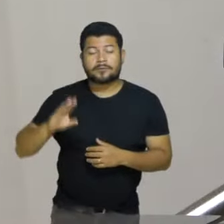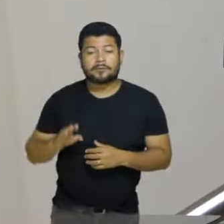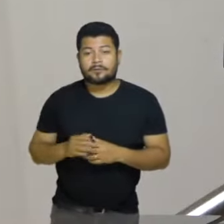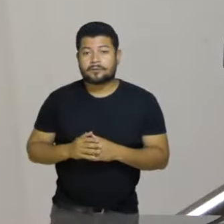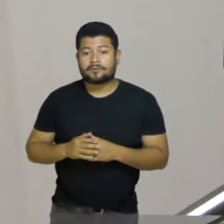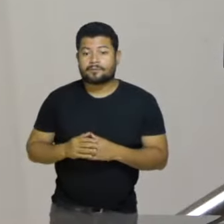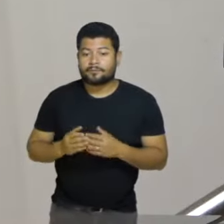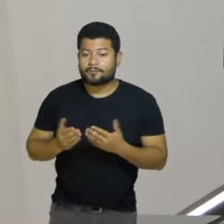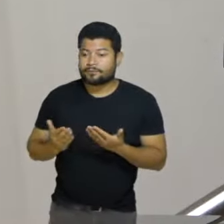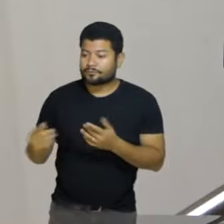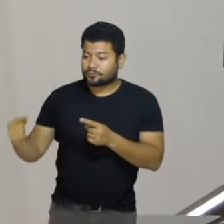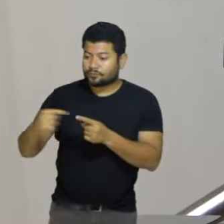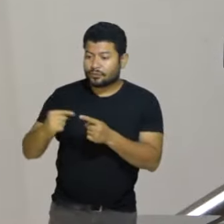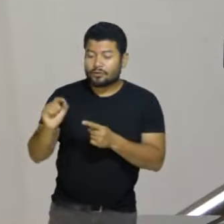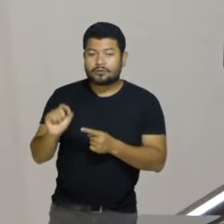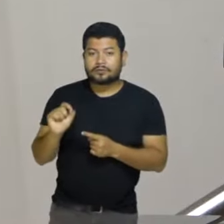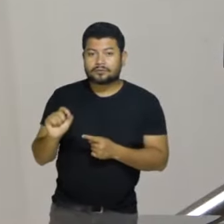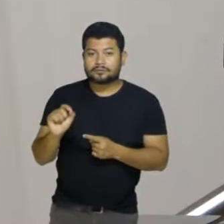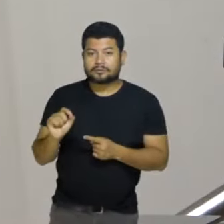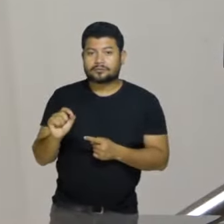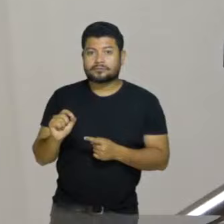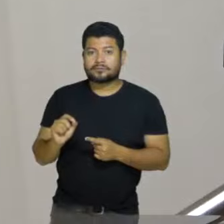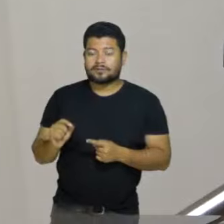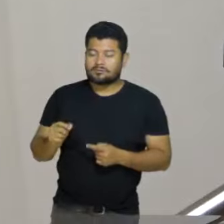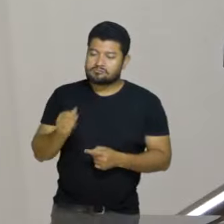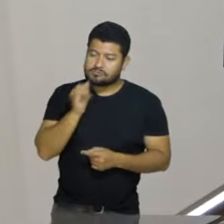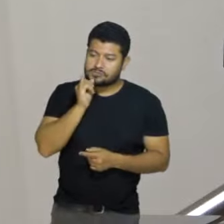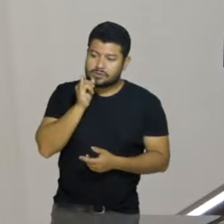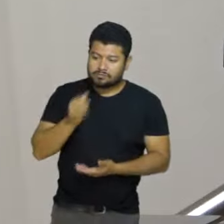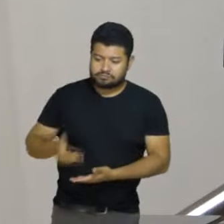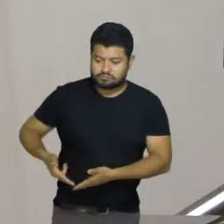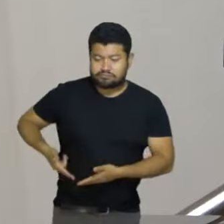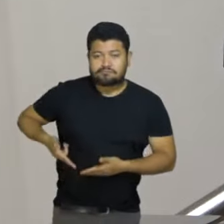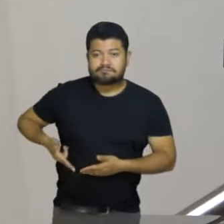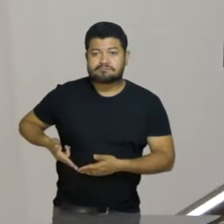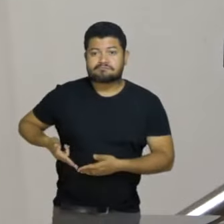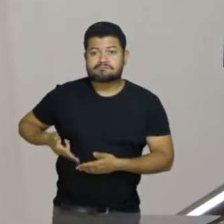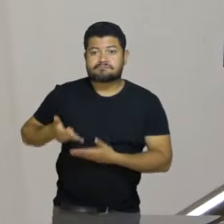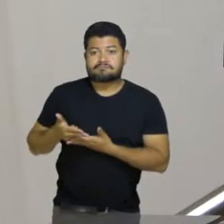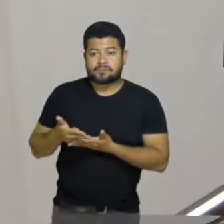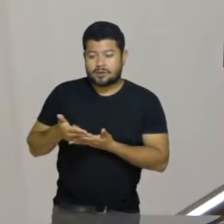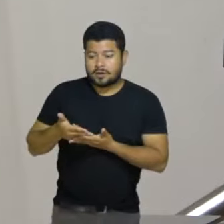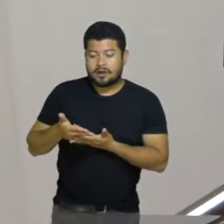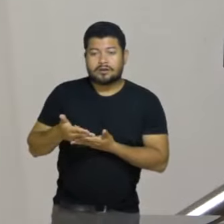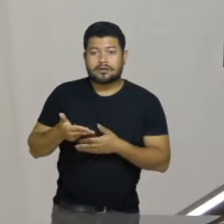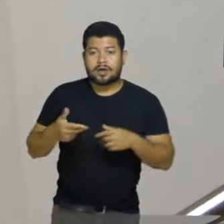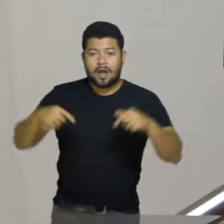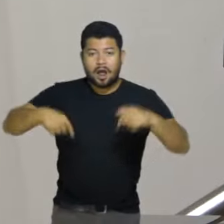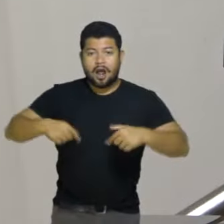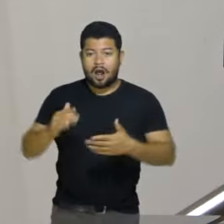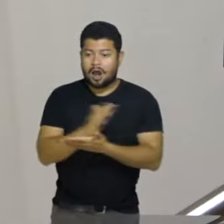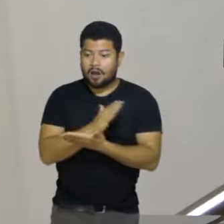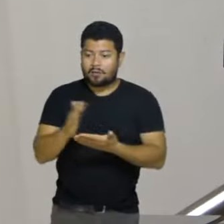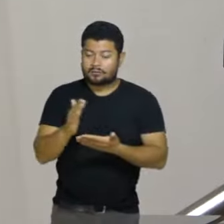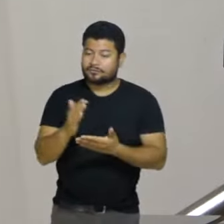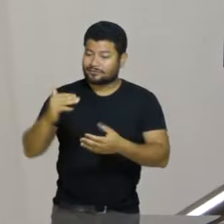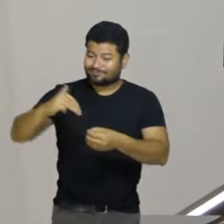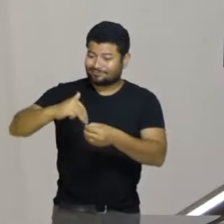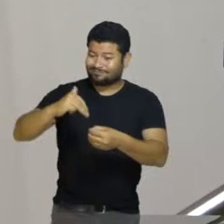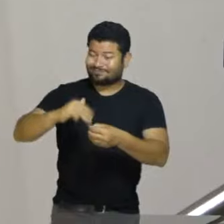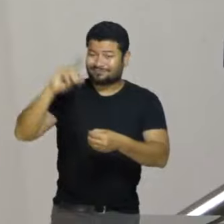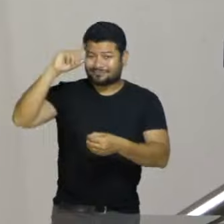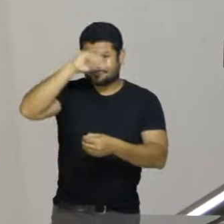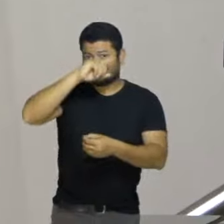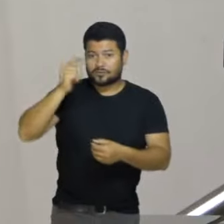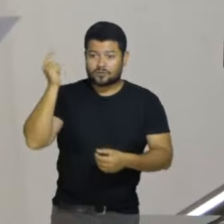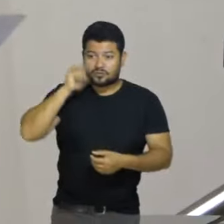no que tange especialmente os portes de armas, pois alguns municípios de Santa Catarina vêm enfrentando muitas dificuldades para ter